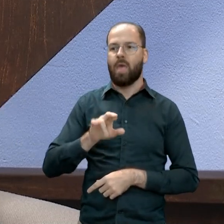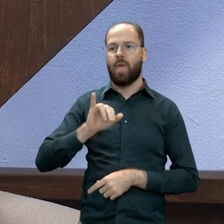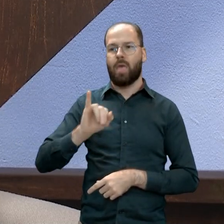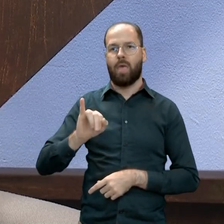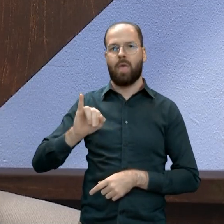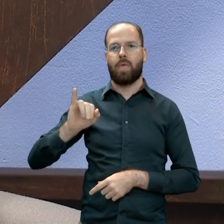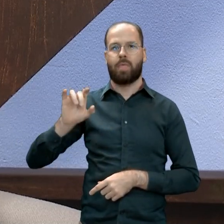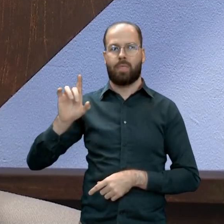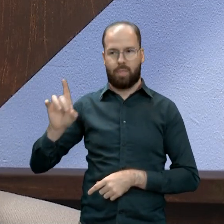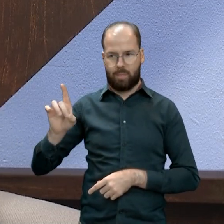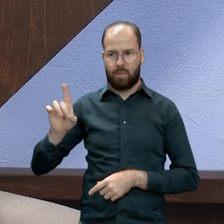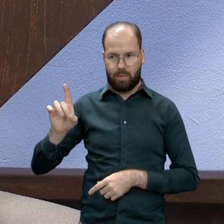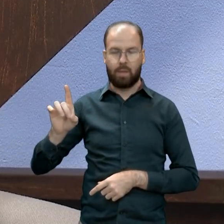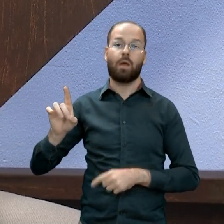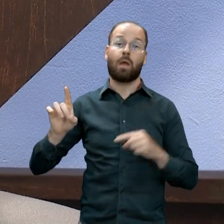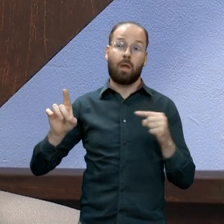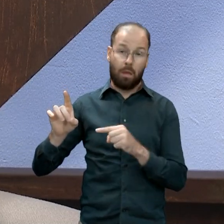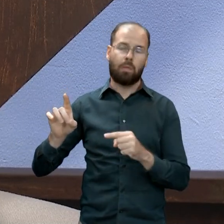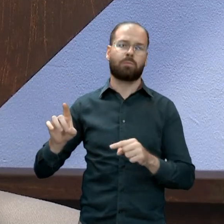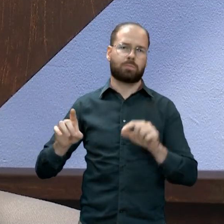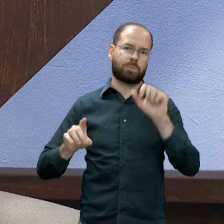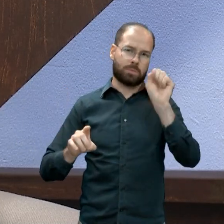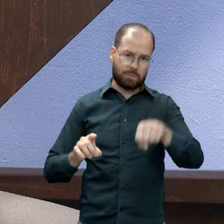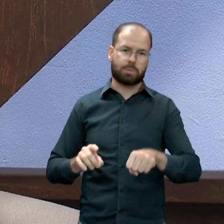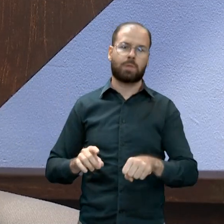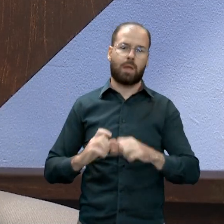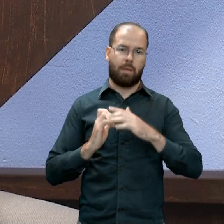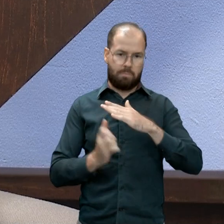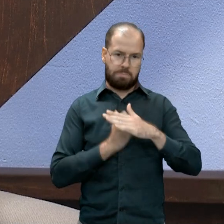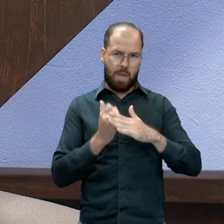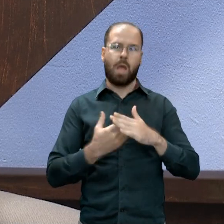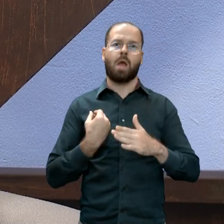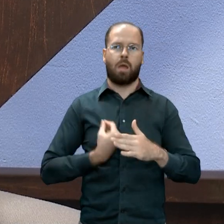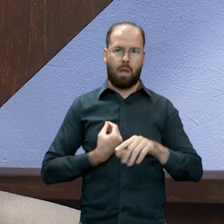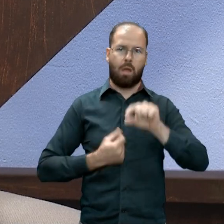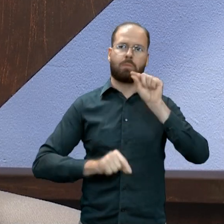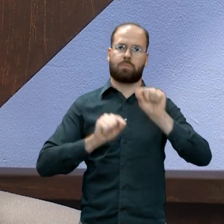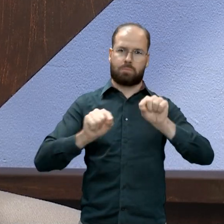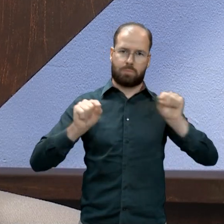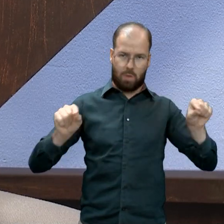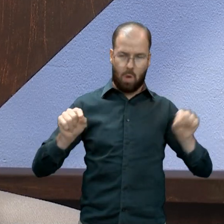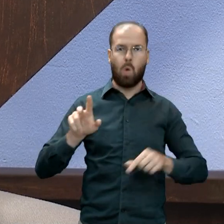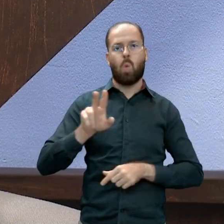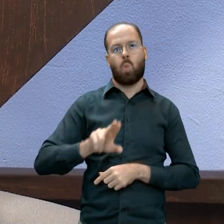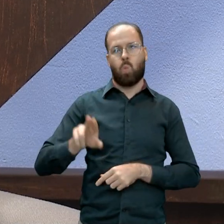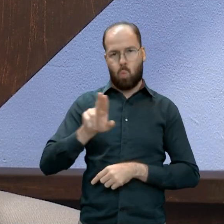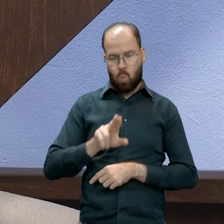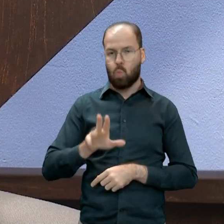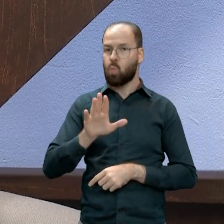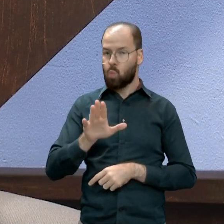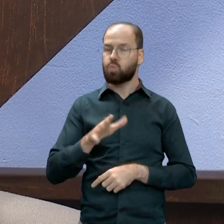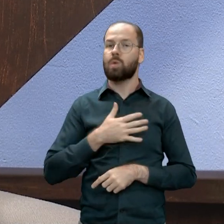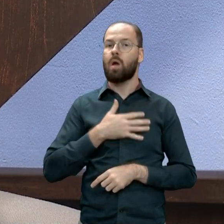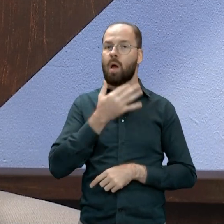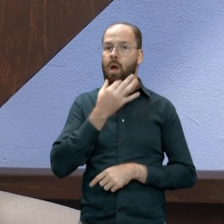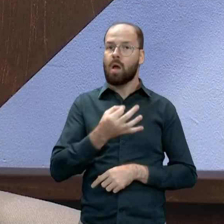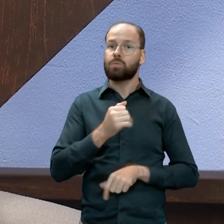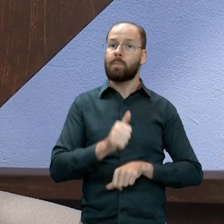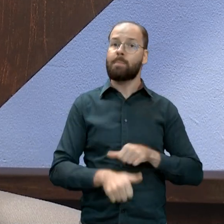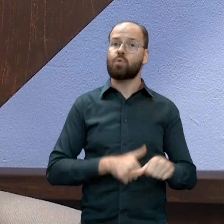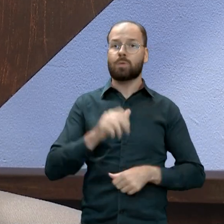temos sim, as empresas estão utilizando de forma significativa e eu acho que a mudança fundamental foi